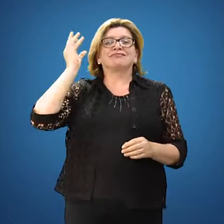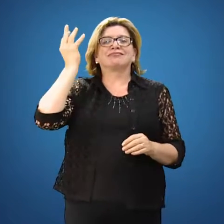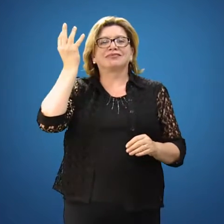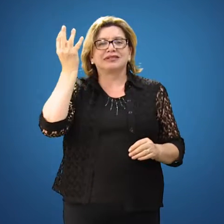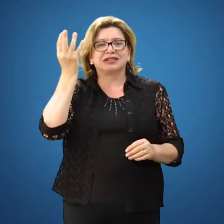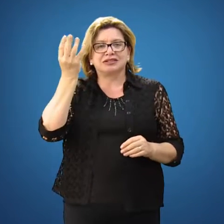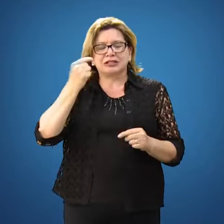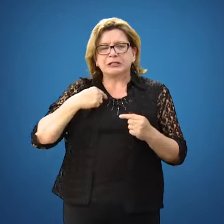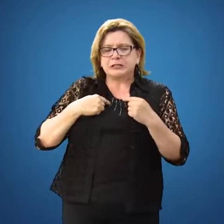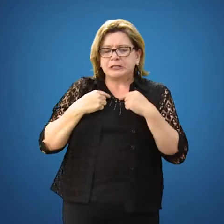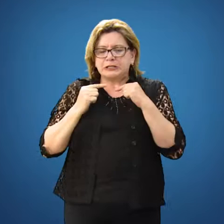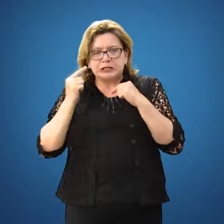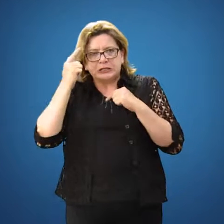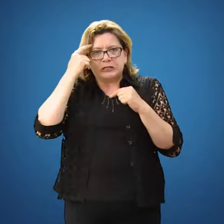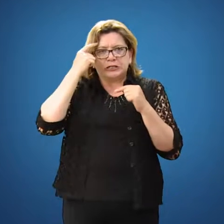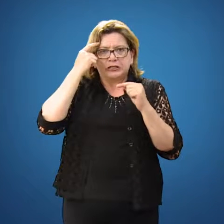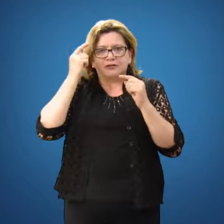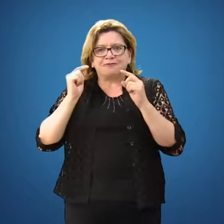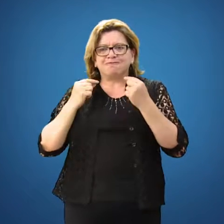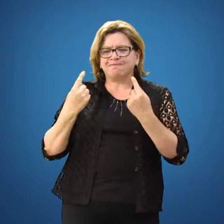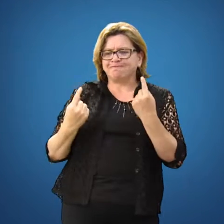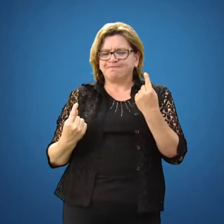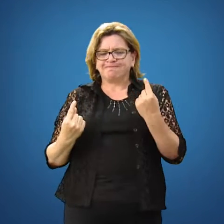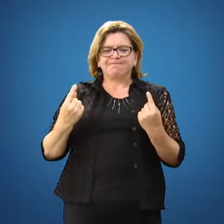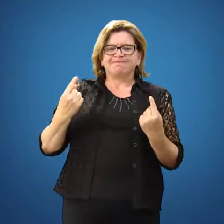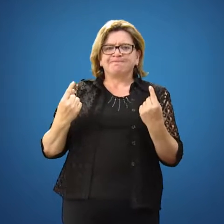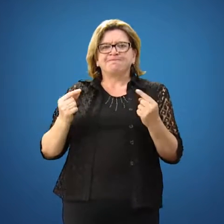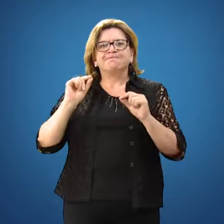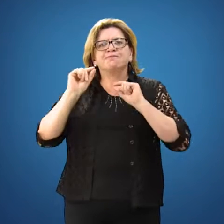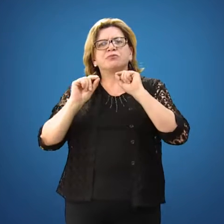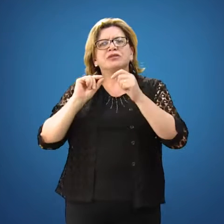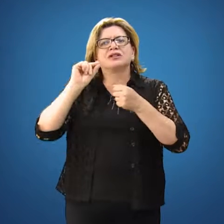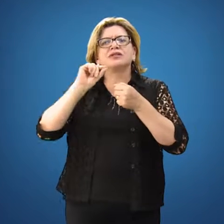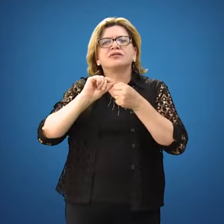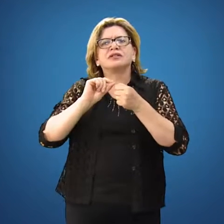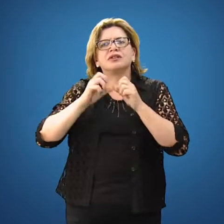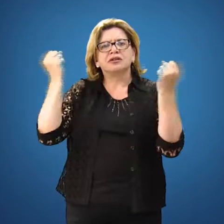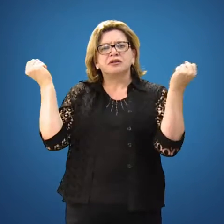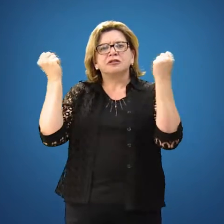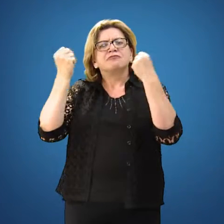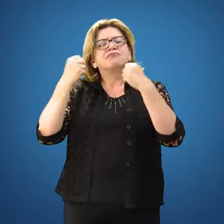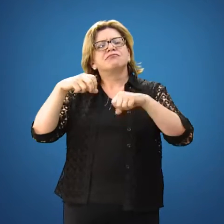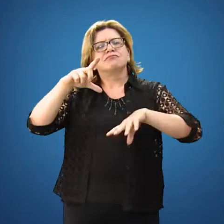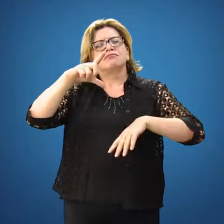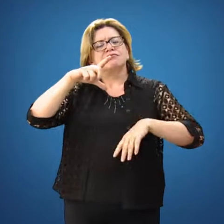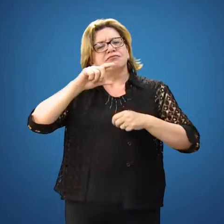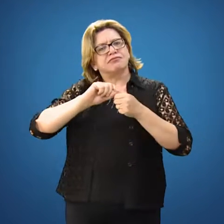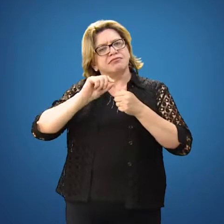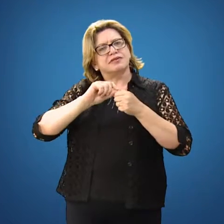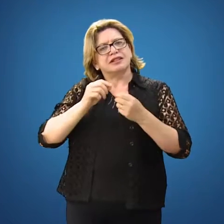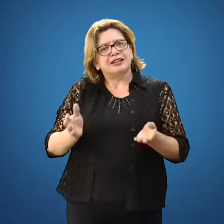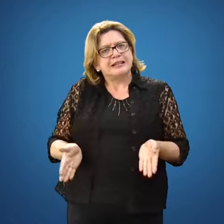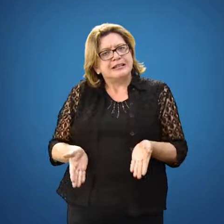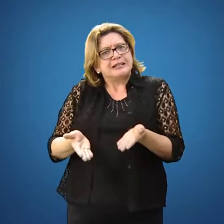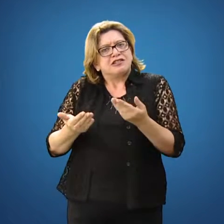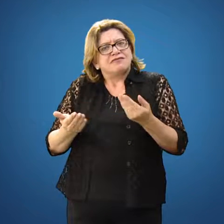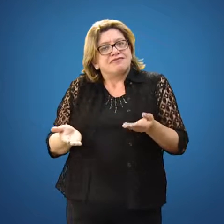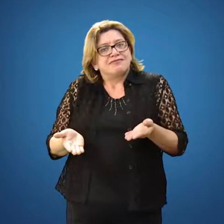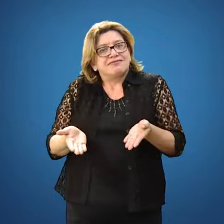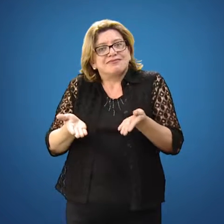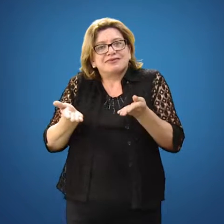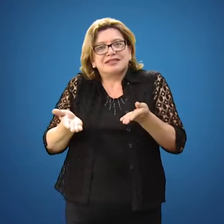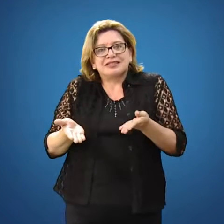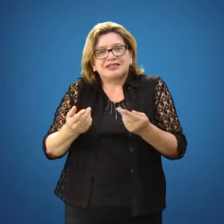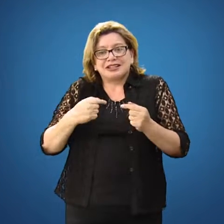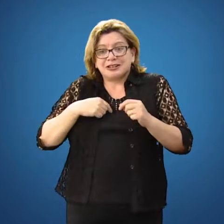O incerto, o ambíguo, né? Então, esse potencial realmente que vai ser estimulado de